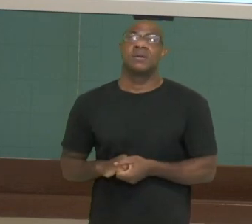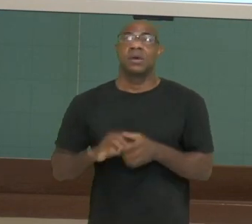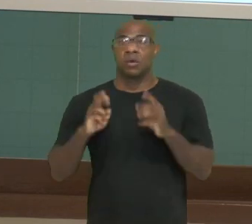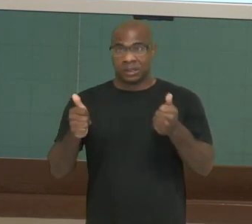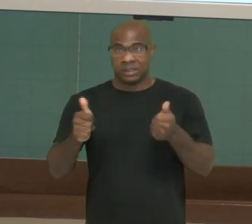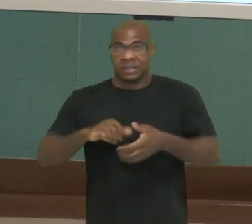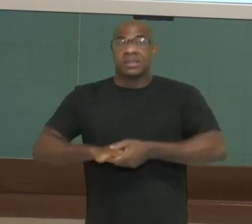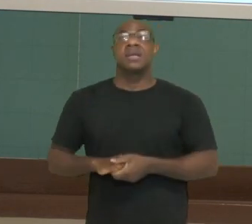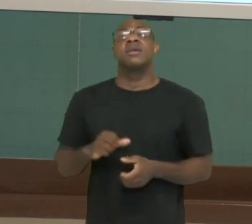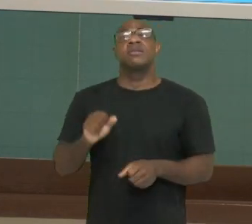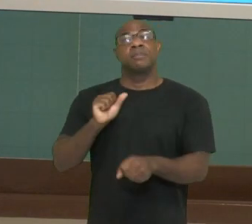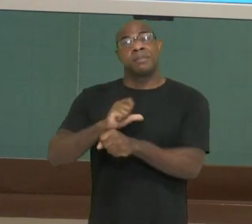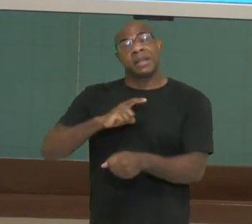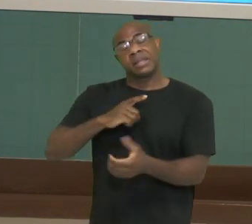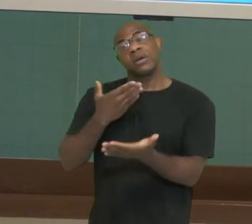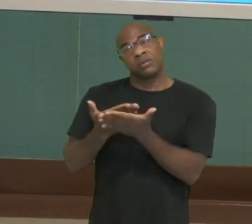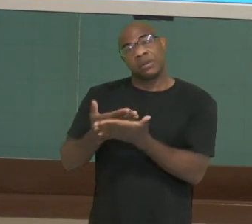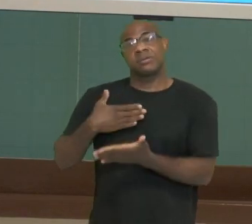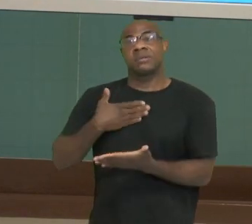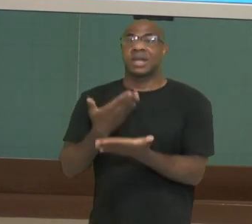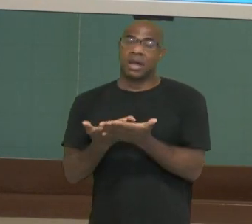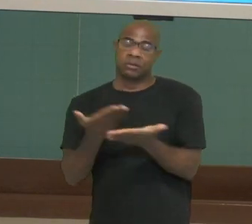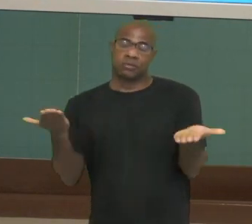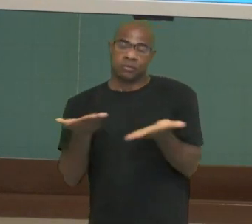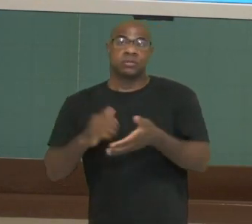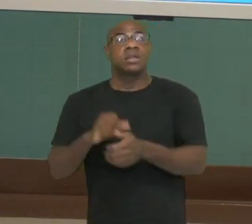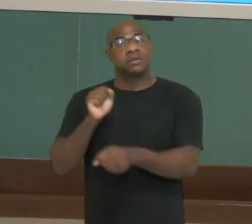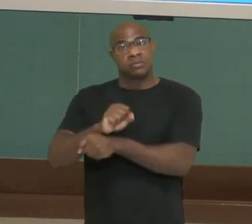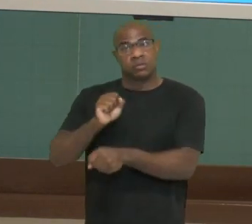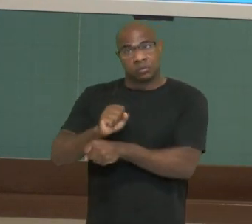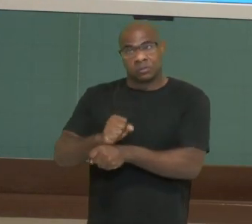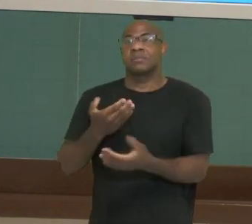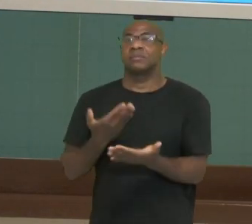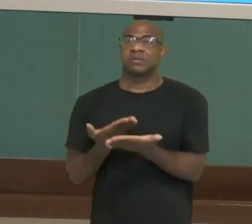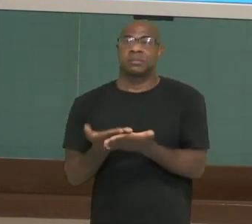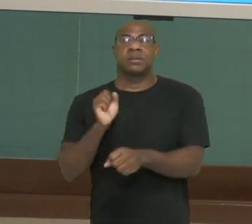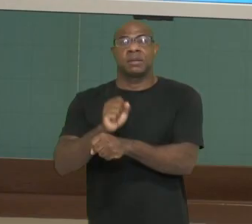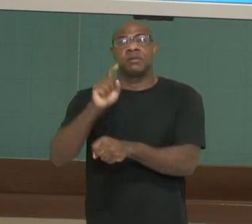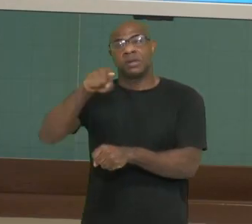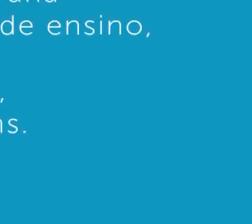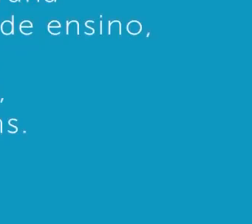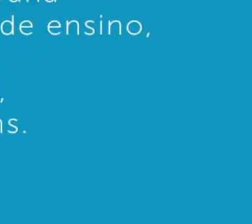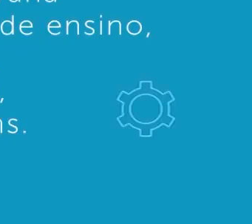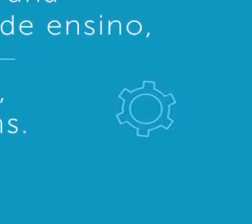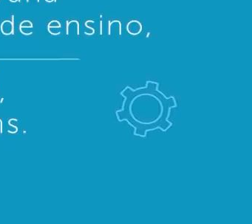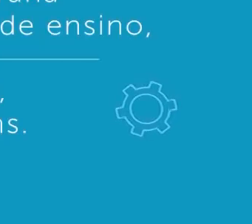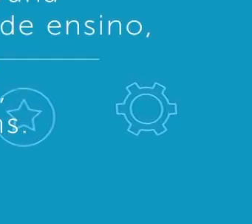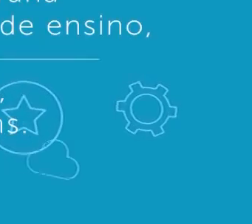gostado da aula de hoje. Estudem e se cuidem. Espero vocês na próxima aula.